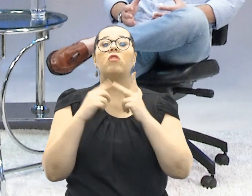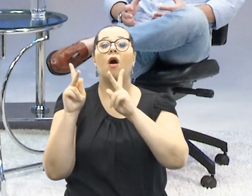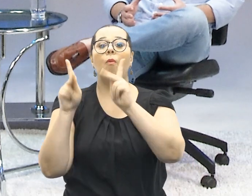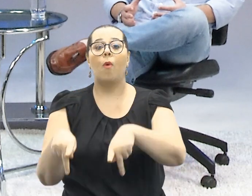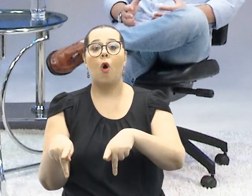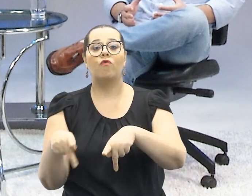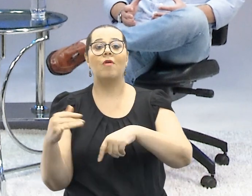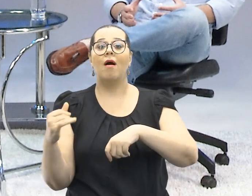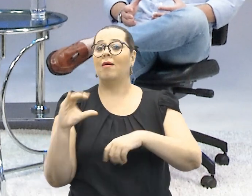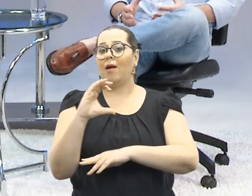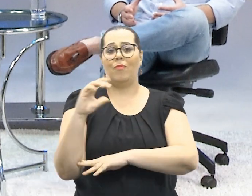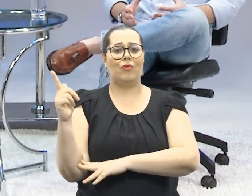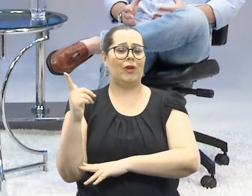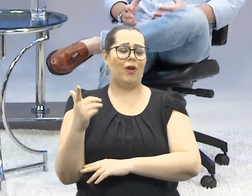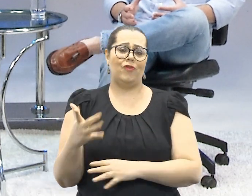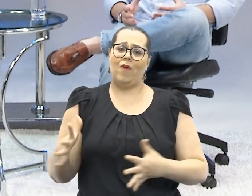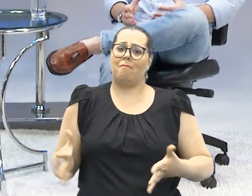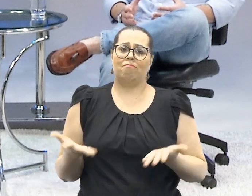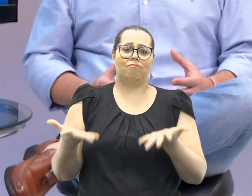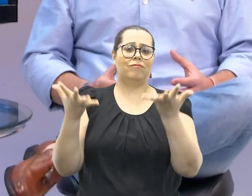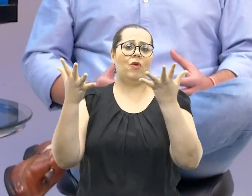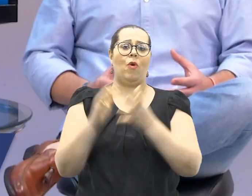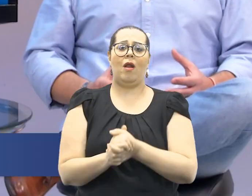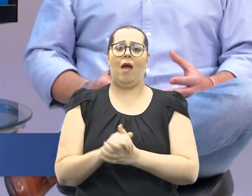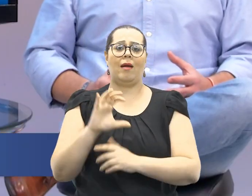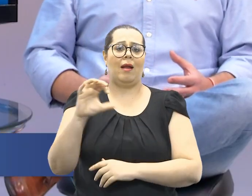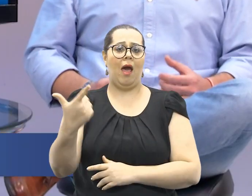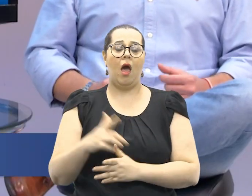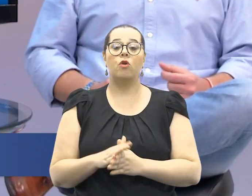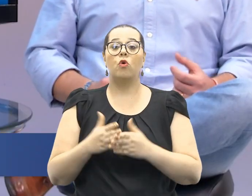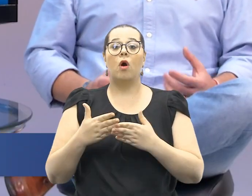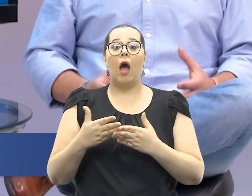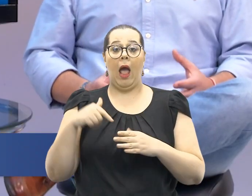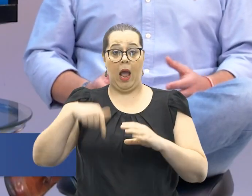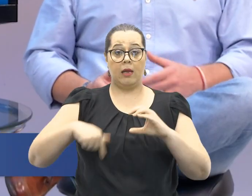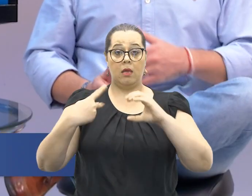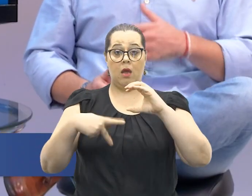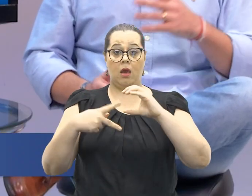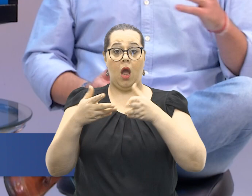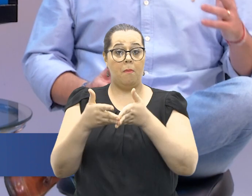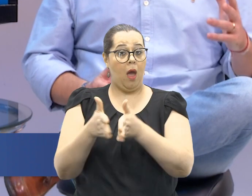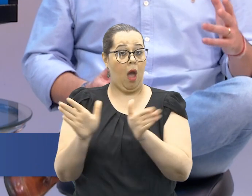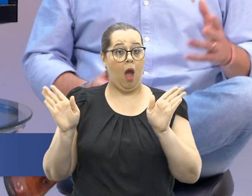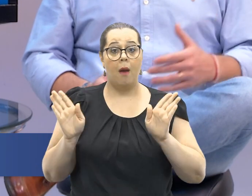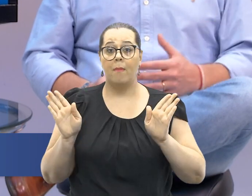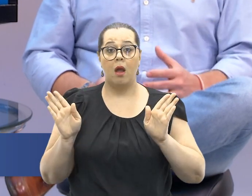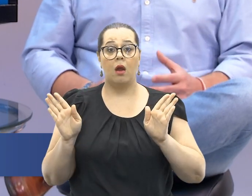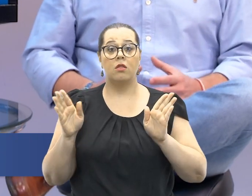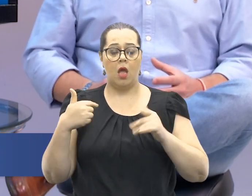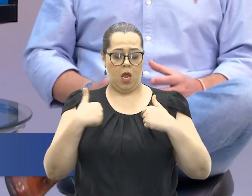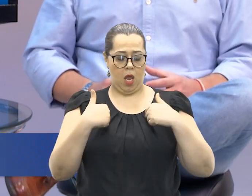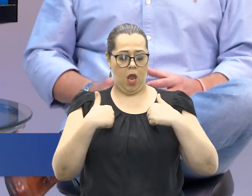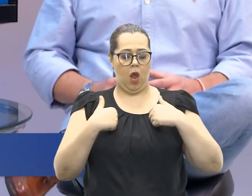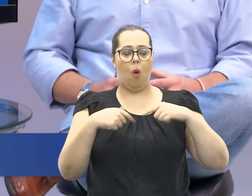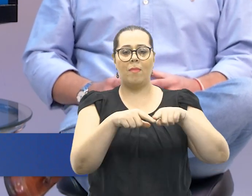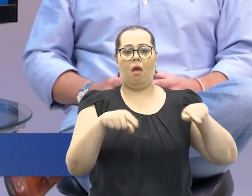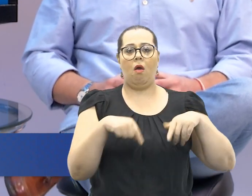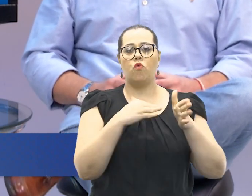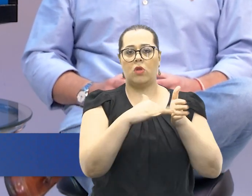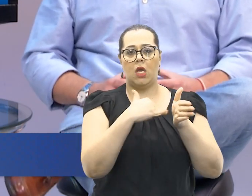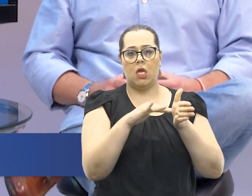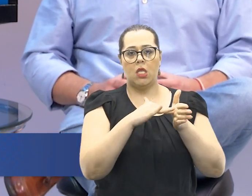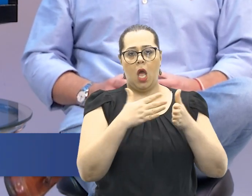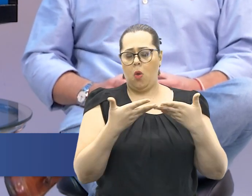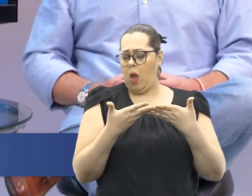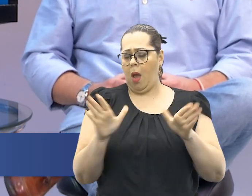demais, eu não tenho dúvida disso. E a Câmara está aberta. Eu mesmo coloco o gabinete, eu tenho certeza que todos colocam o nosso mandato à